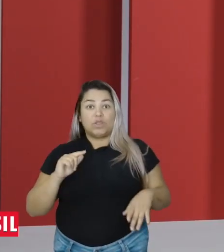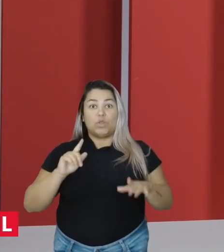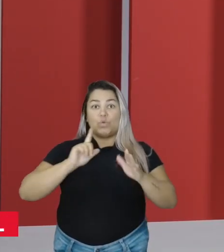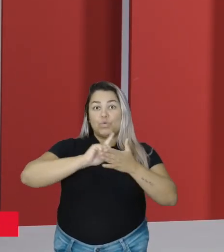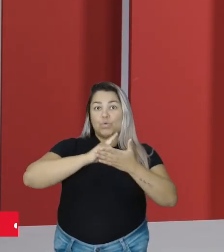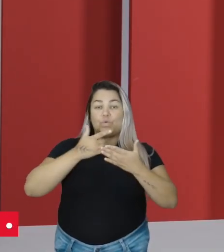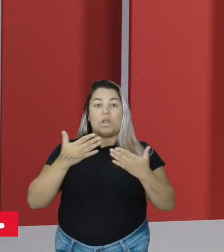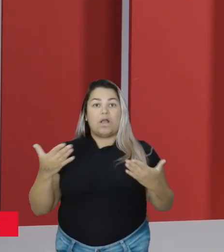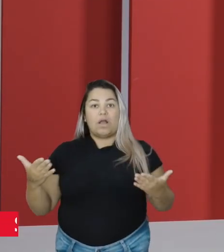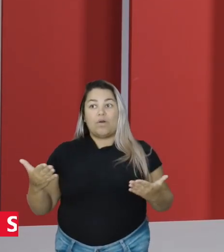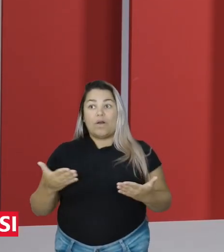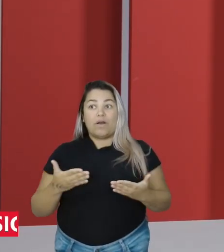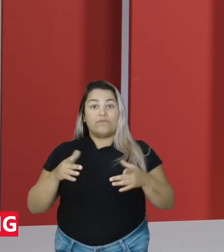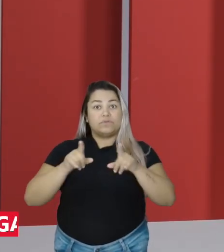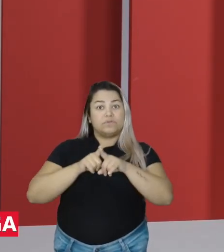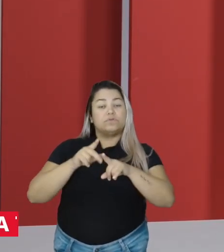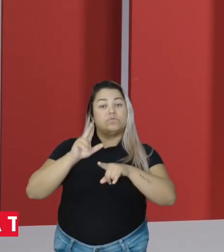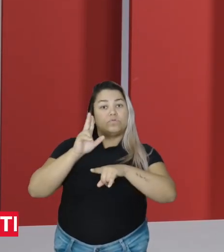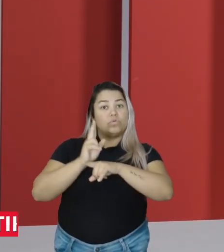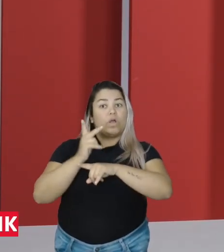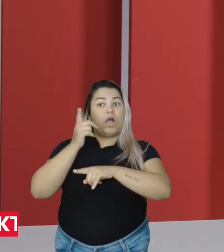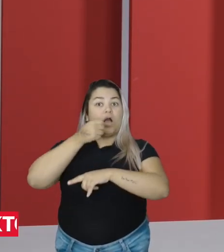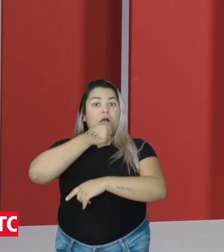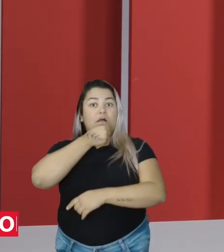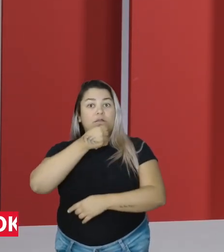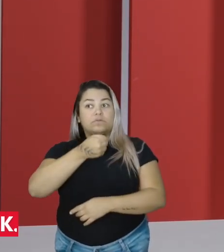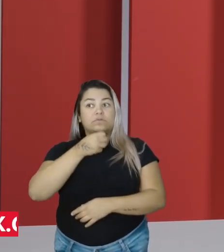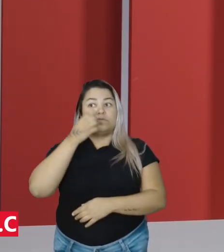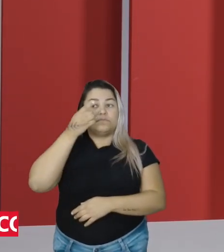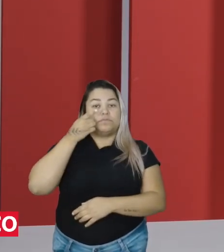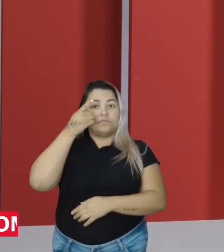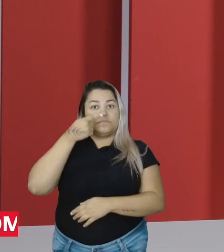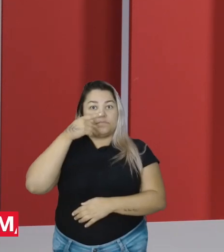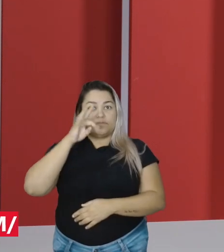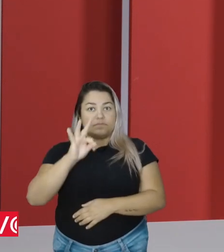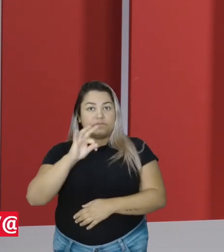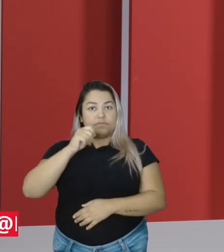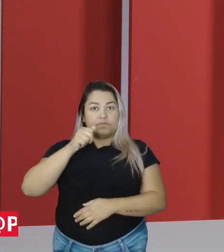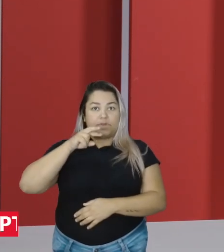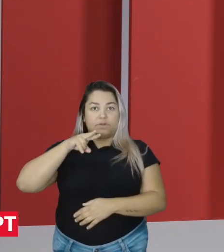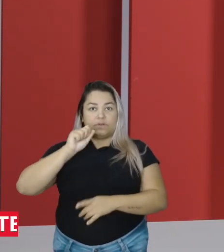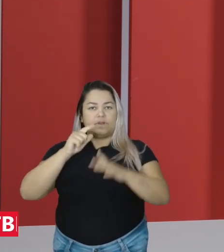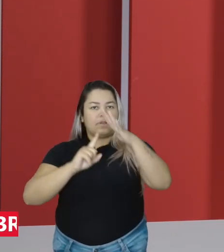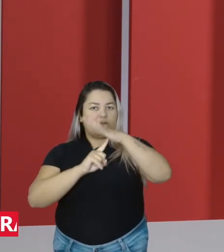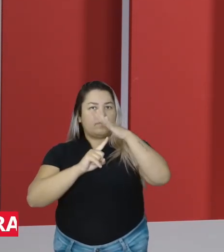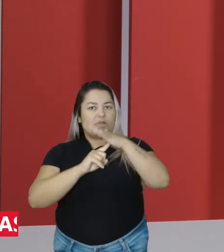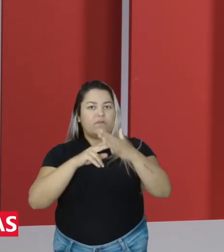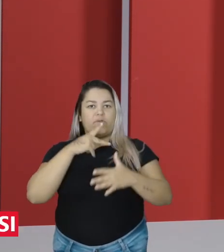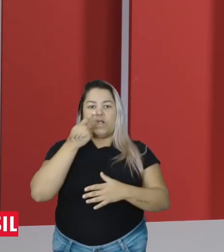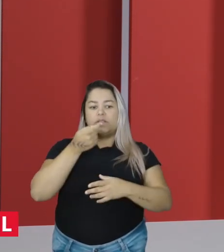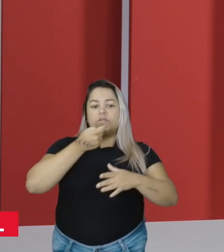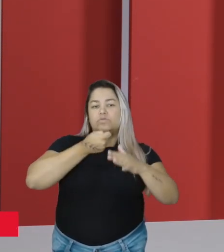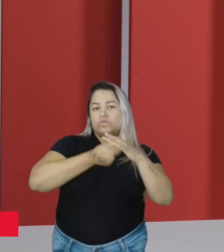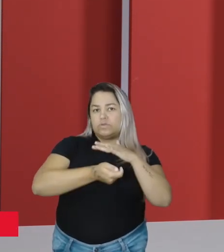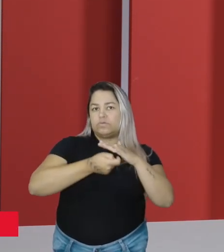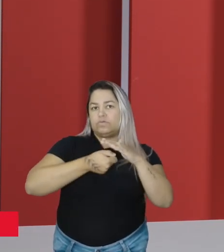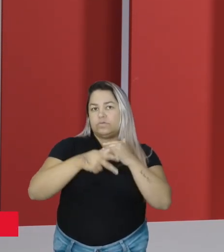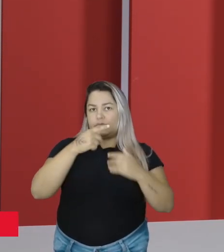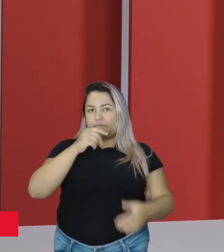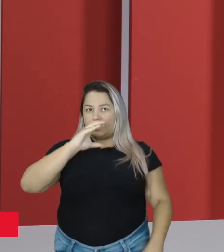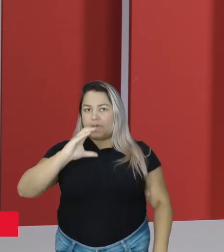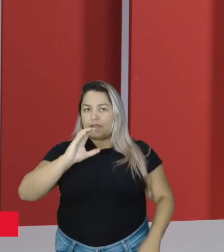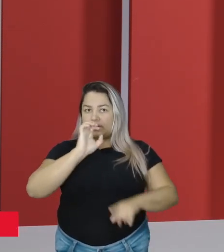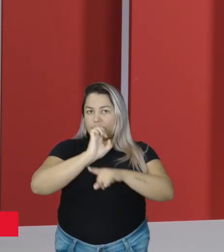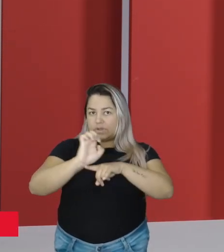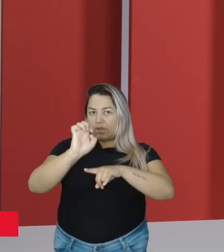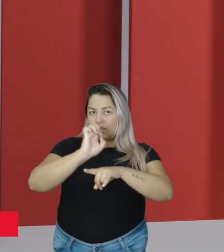vai reprisar duas entrevistas para você. O deputado federal pelo PT do Paraná, Zeca Dirceu, fala dos investimentos do PAC no